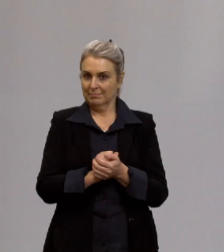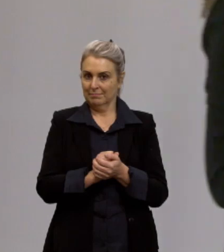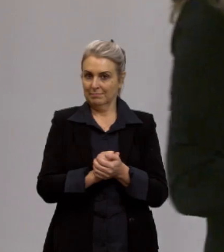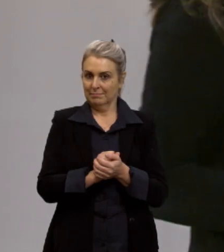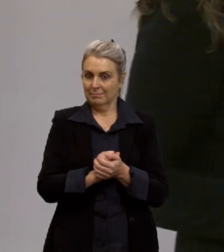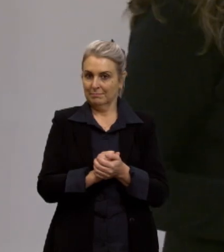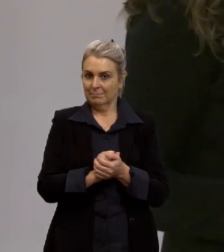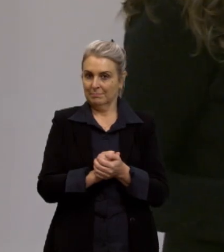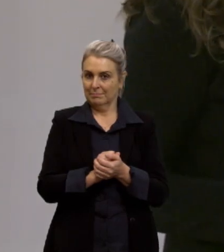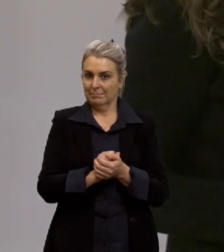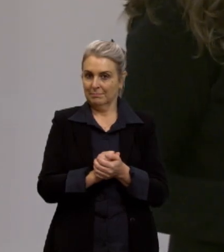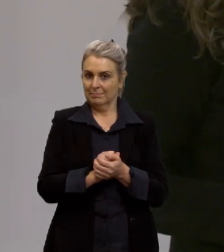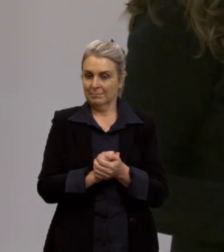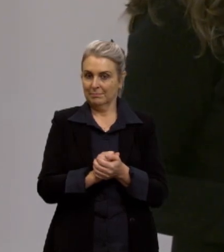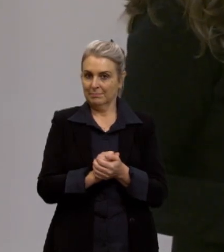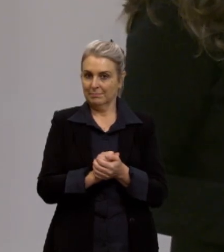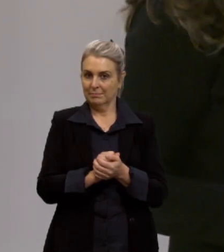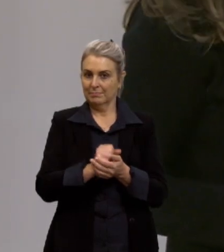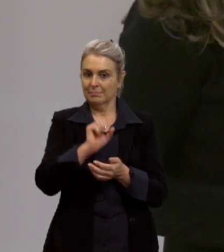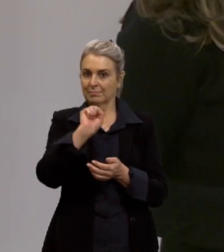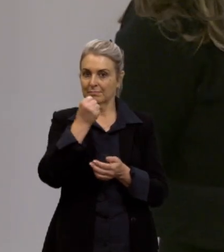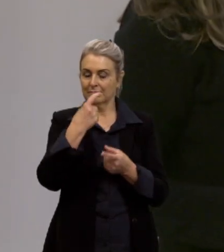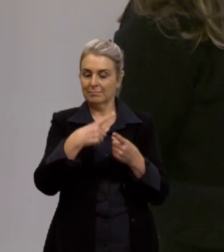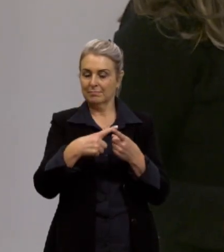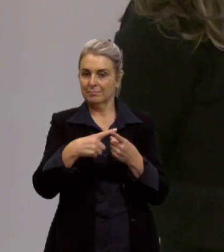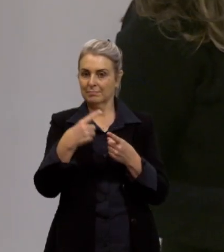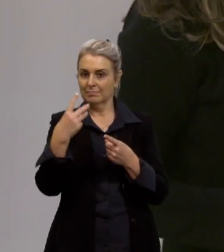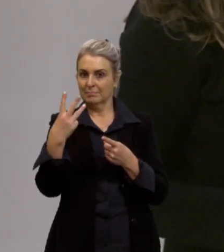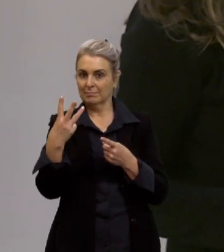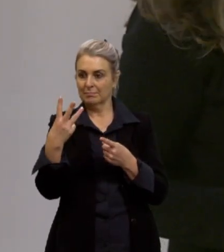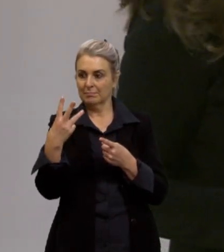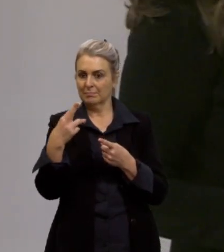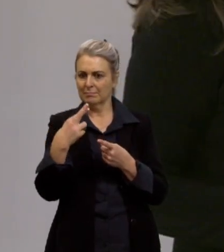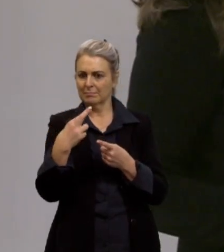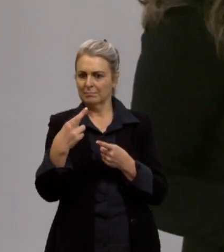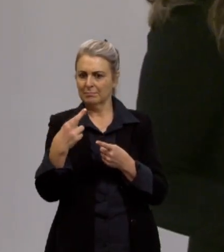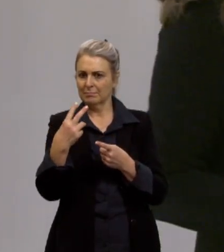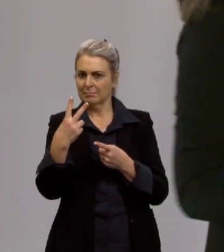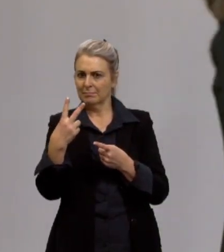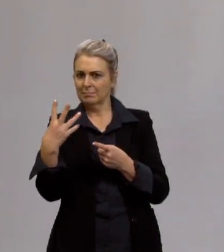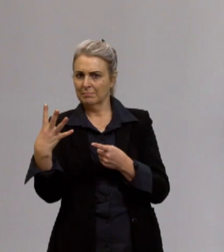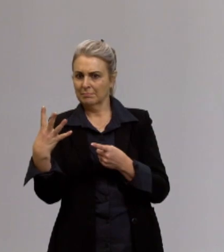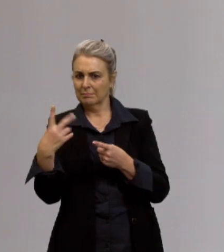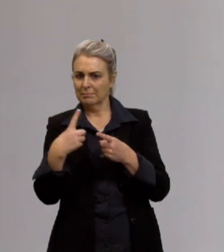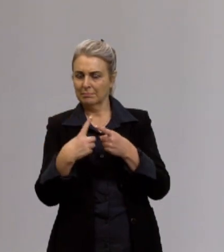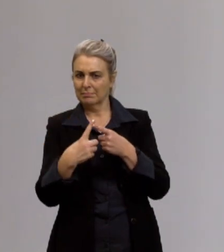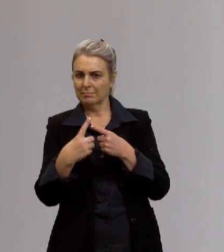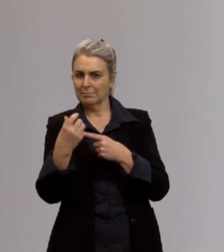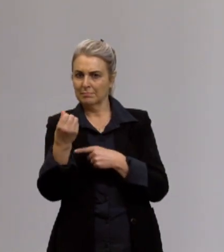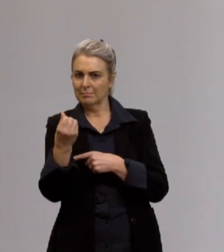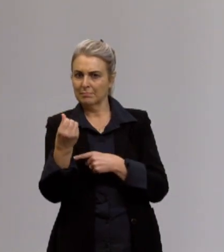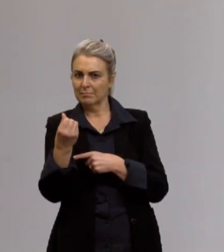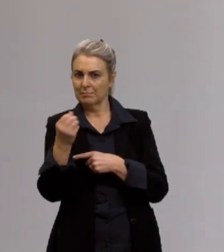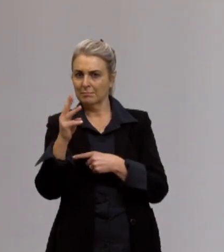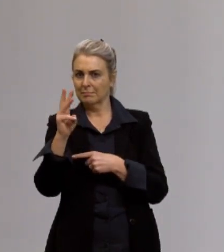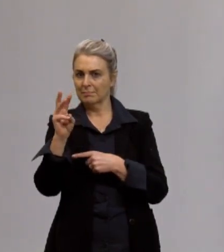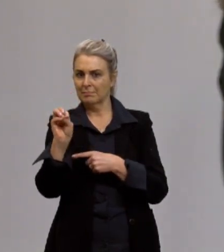6. 8 vezes 3, 24. 24 mais 6,